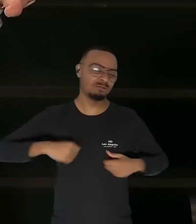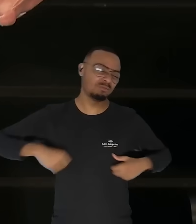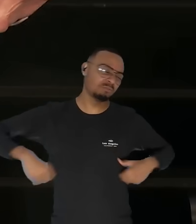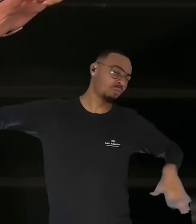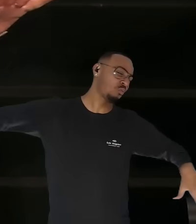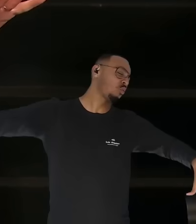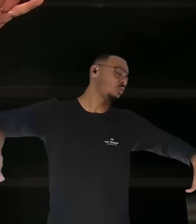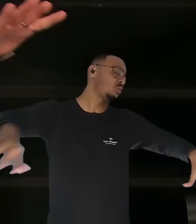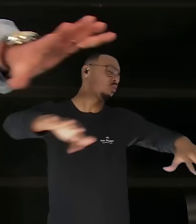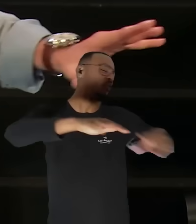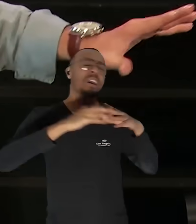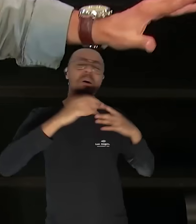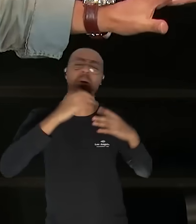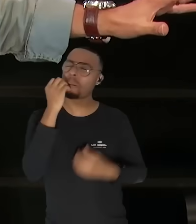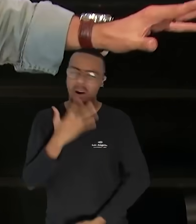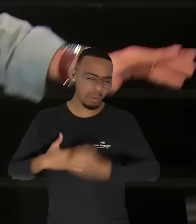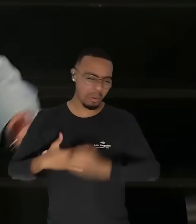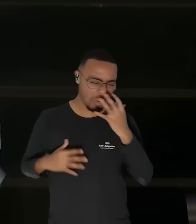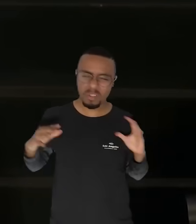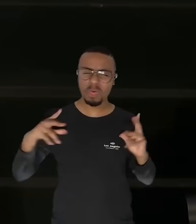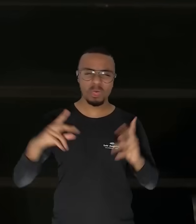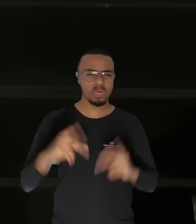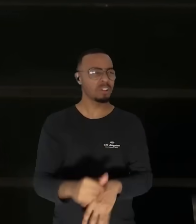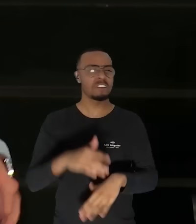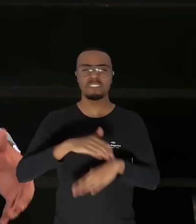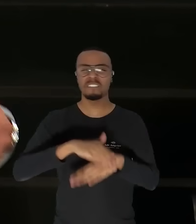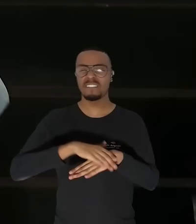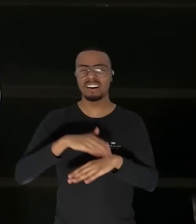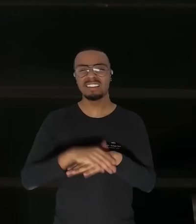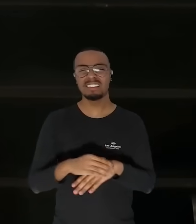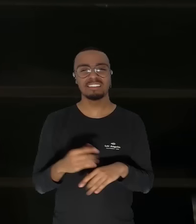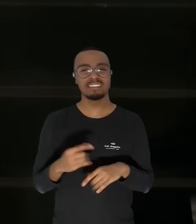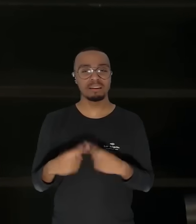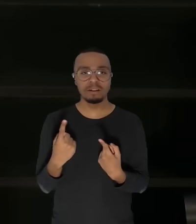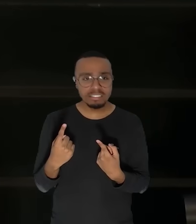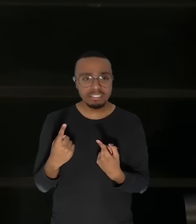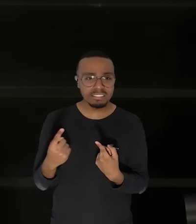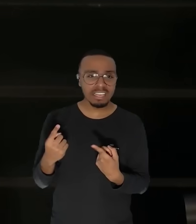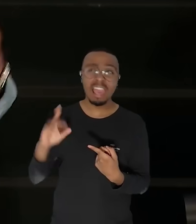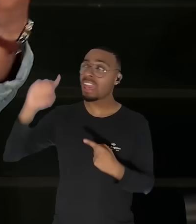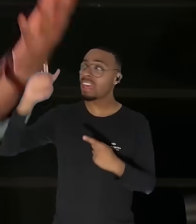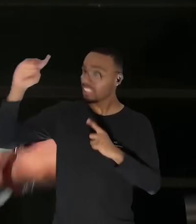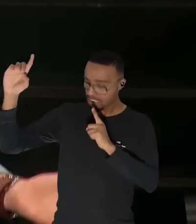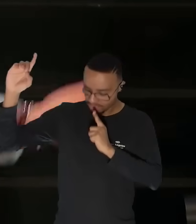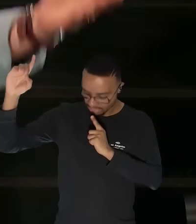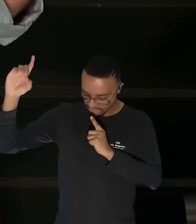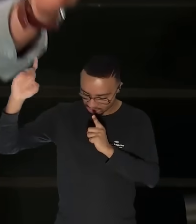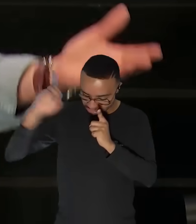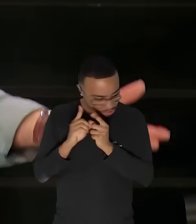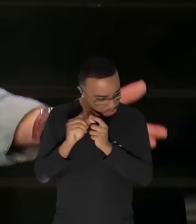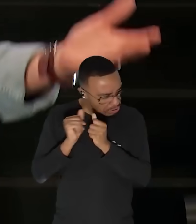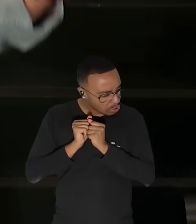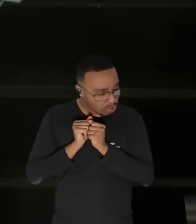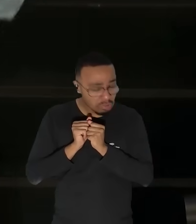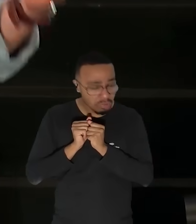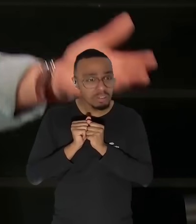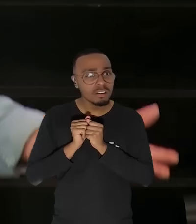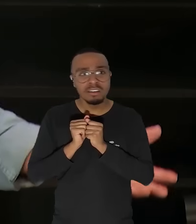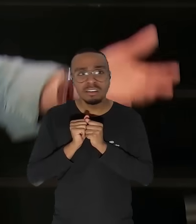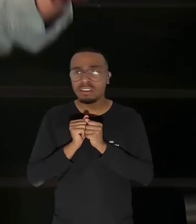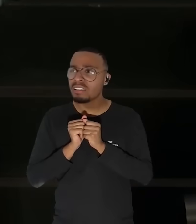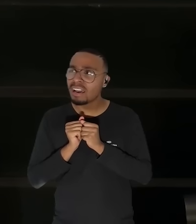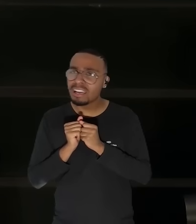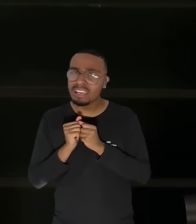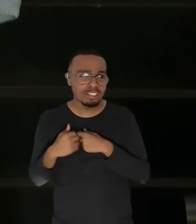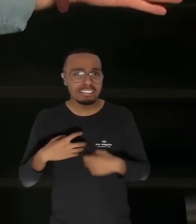tudo, eu ia ser bendito em tudo. Mas aí Deus está no meu barco e os solavancos começam, as